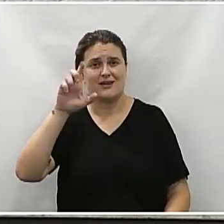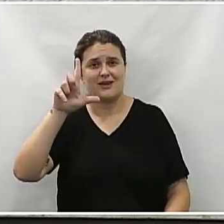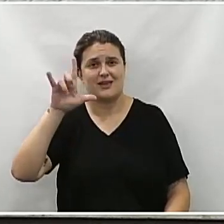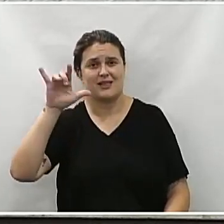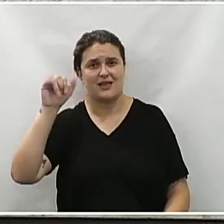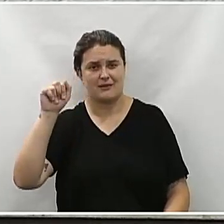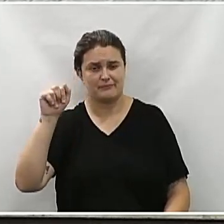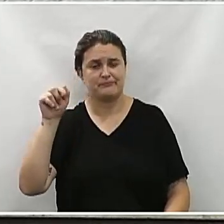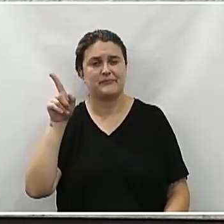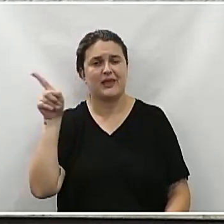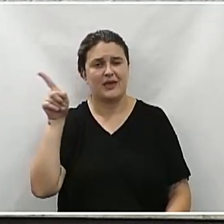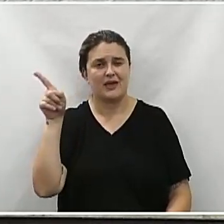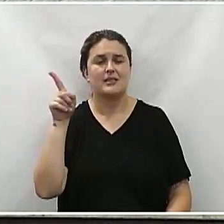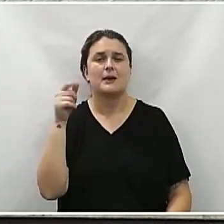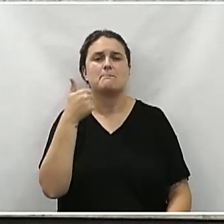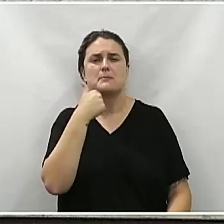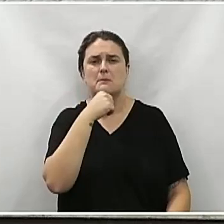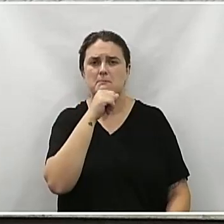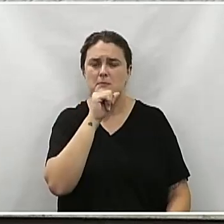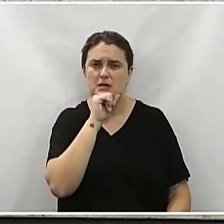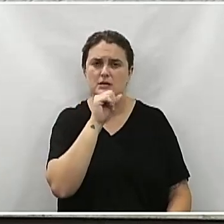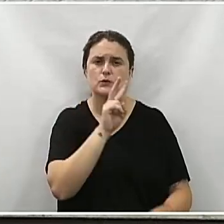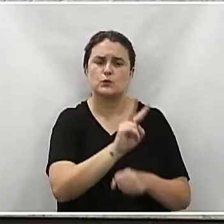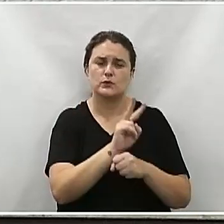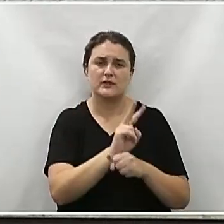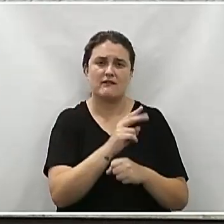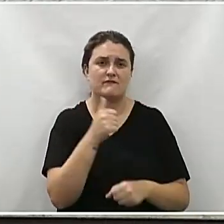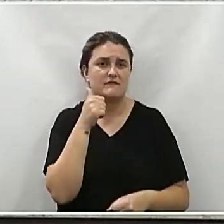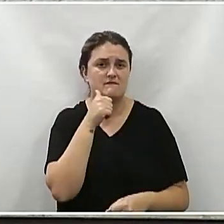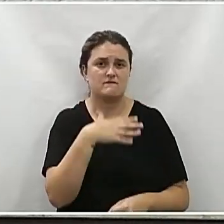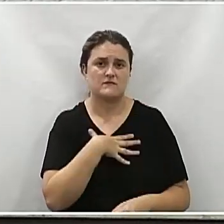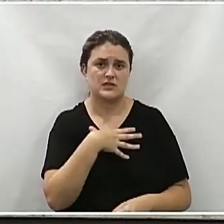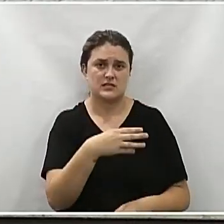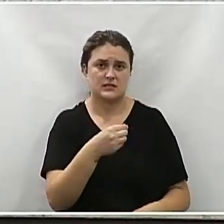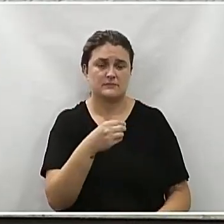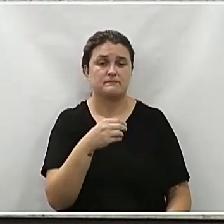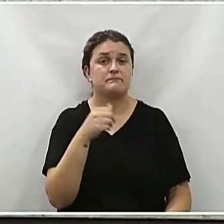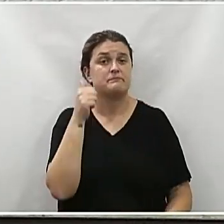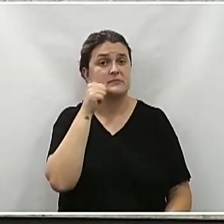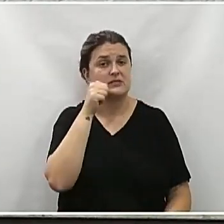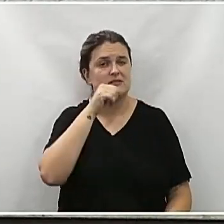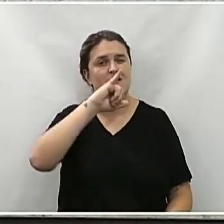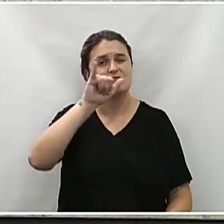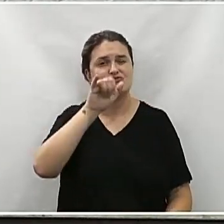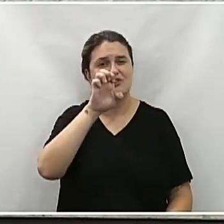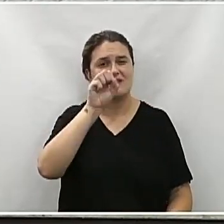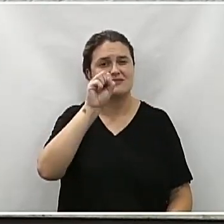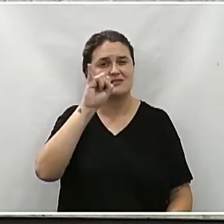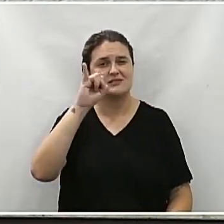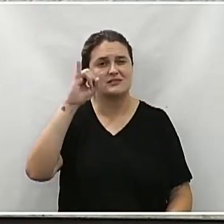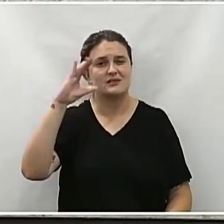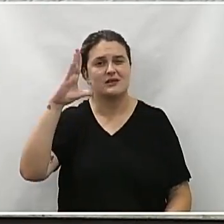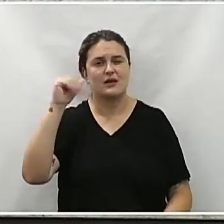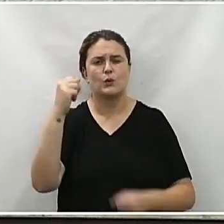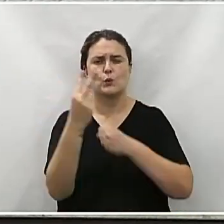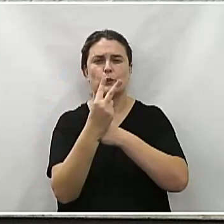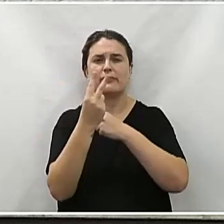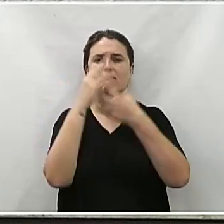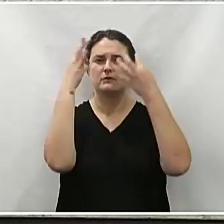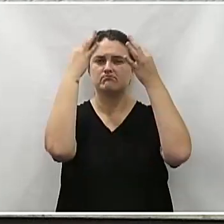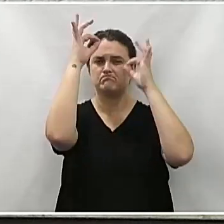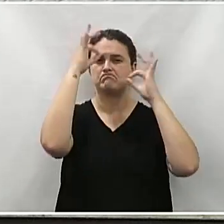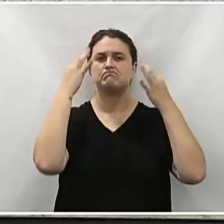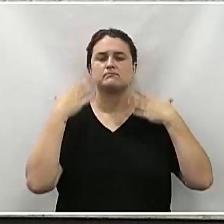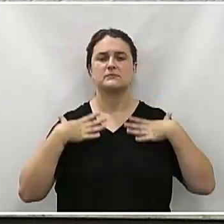uma jovem mãe responsável que prezava pelo bem-estar de sua filha. Jéssica era vaidosa, cuidava da sua aparência,